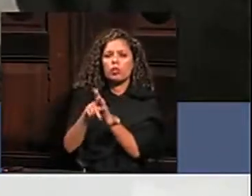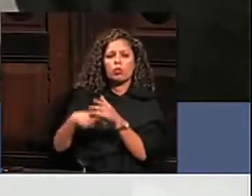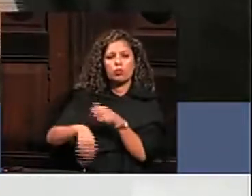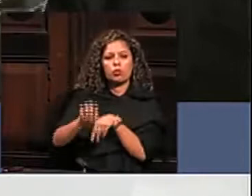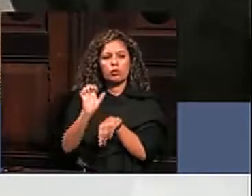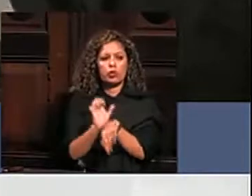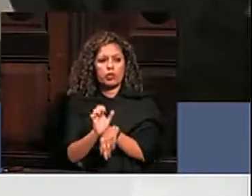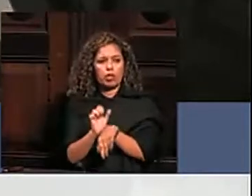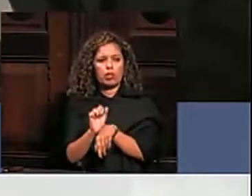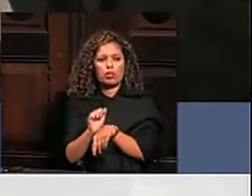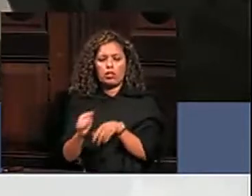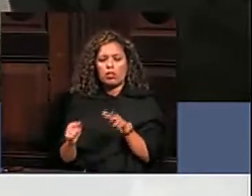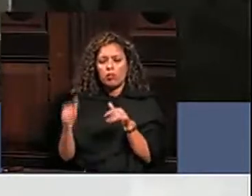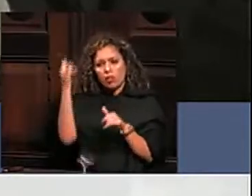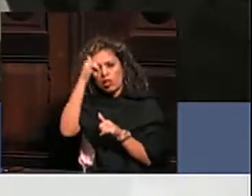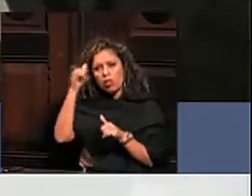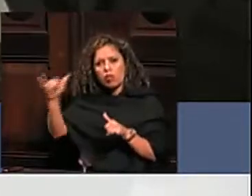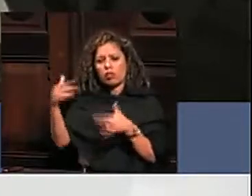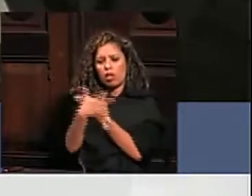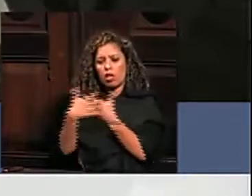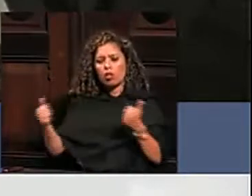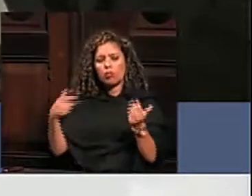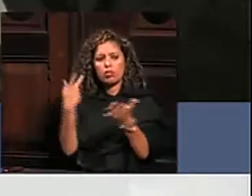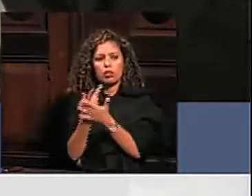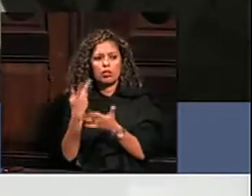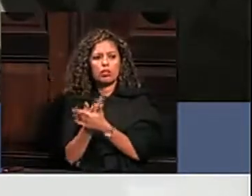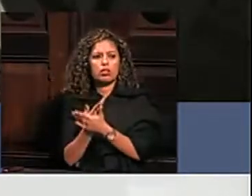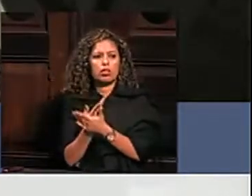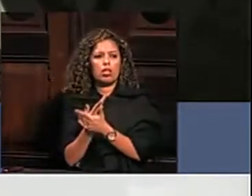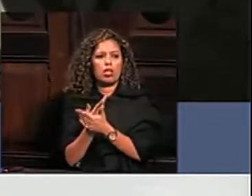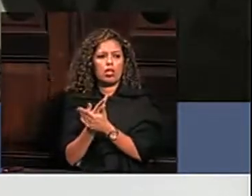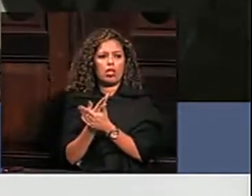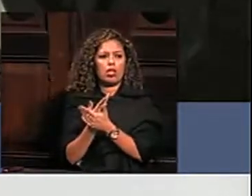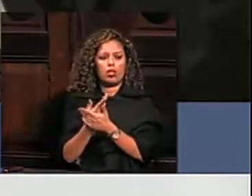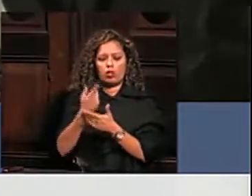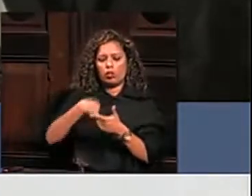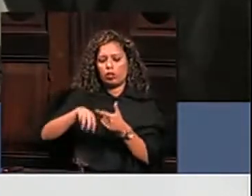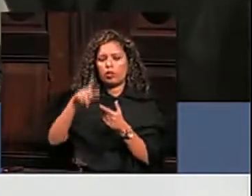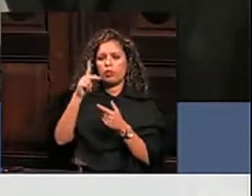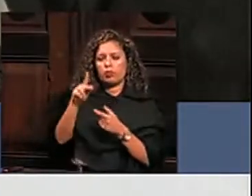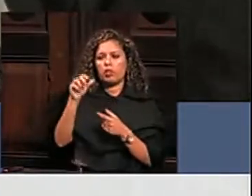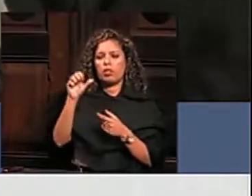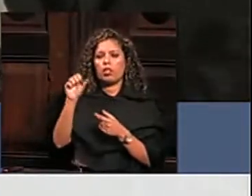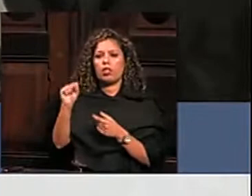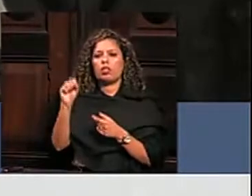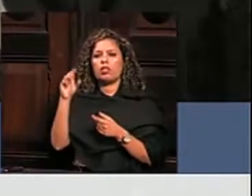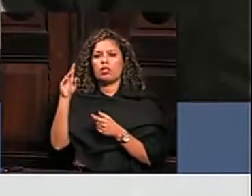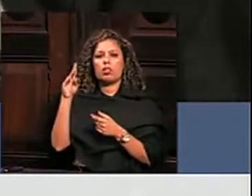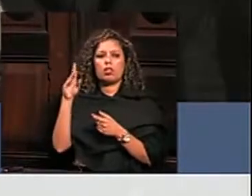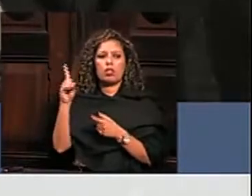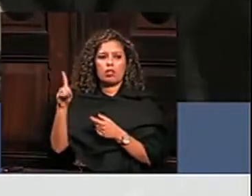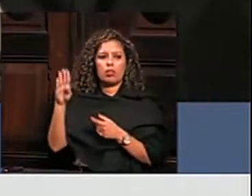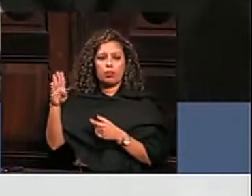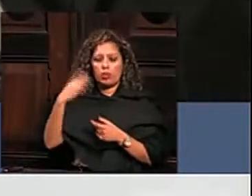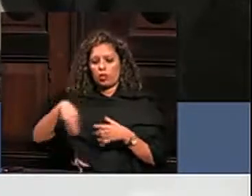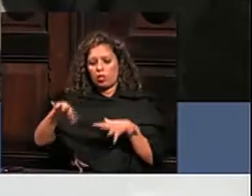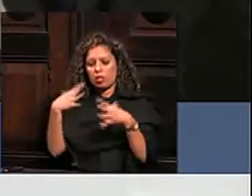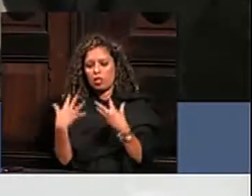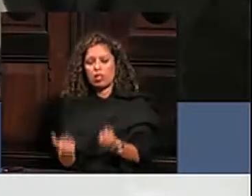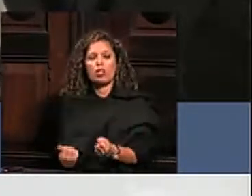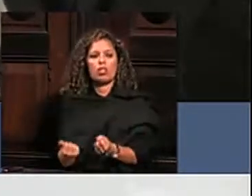para evitar a corrupção no futuro, temos que ter uma controladoria forte. Por isso que o PSDB votou favoravelmente. E gostaria de